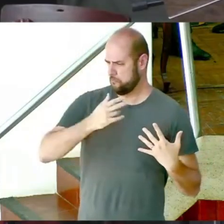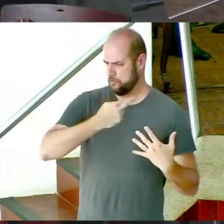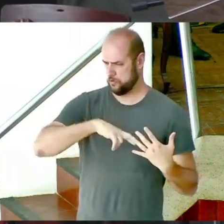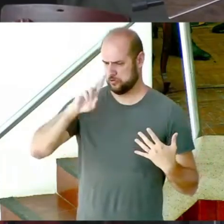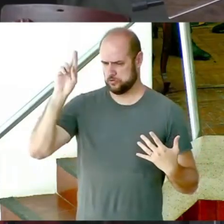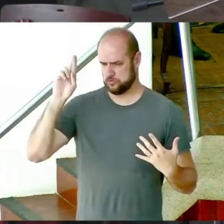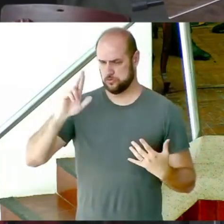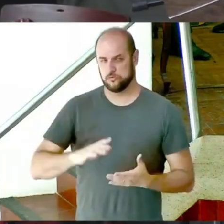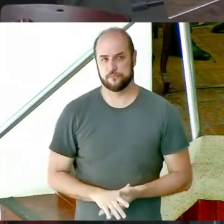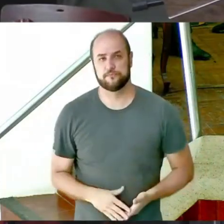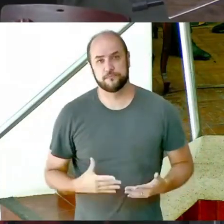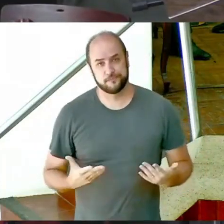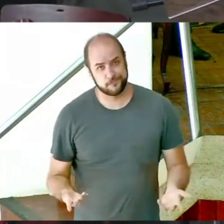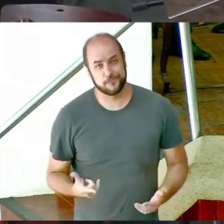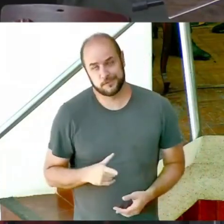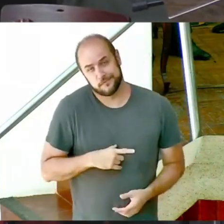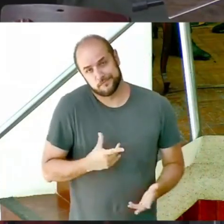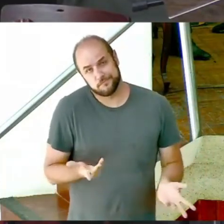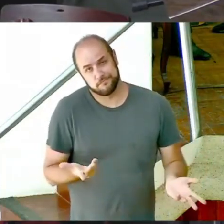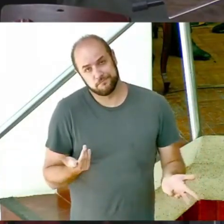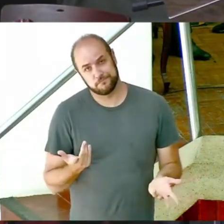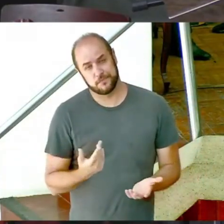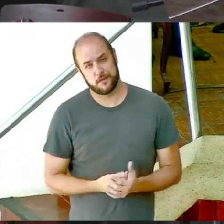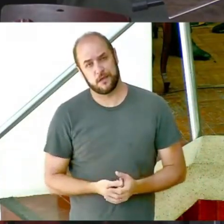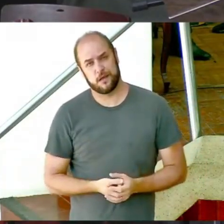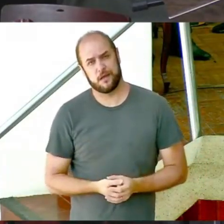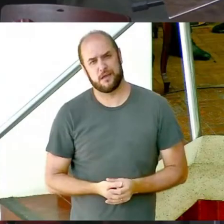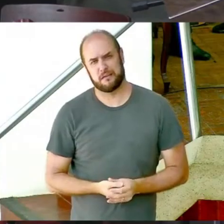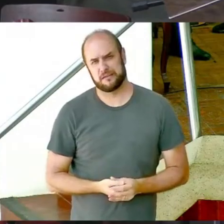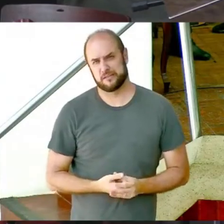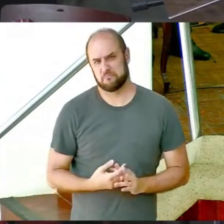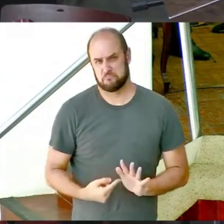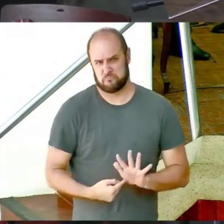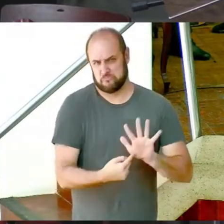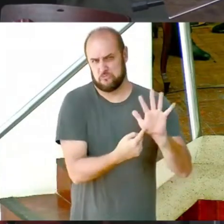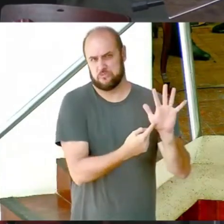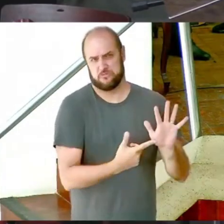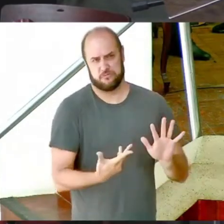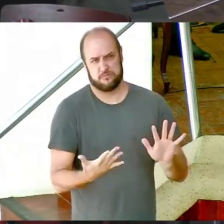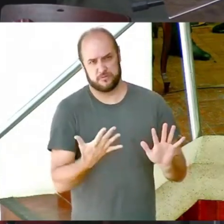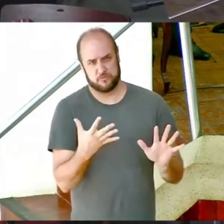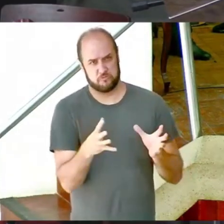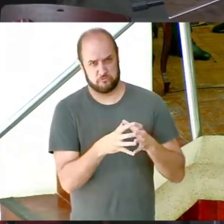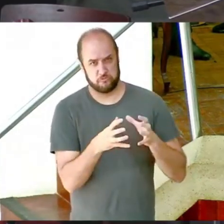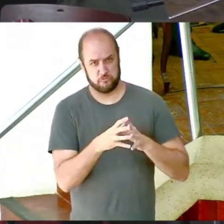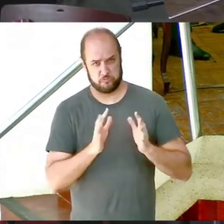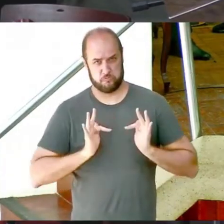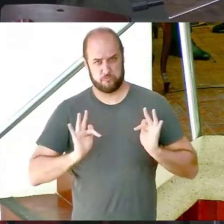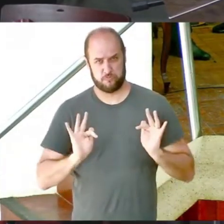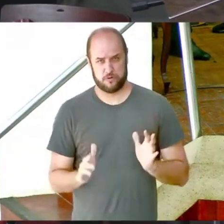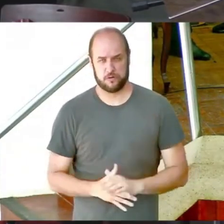religiosos. E isso trazia muito cartaz para aqueles religiosos.